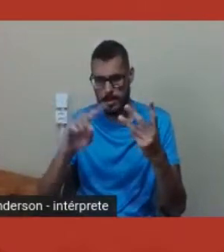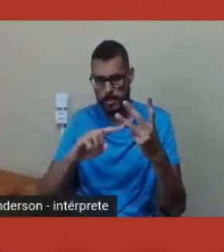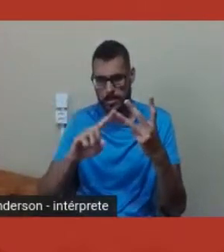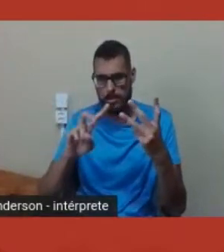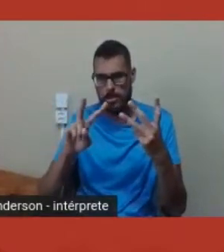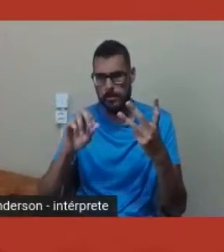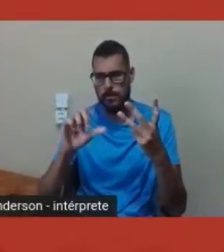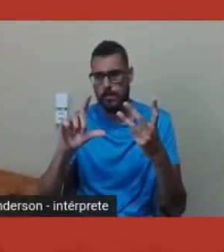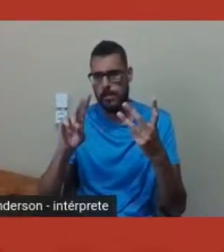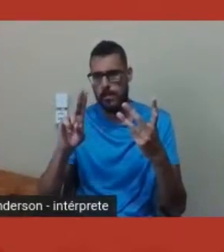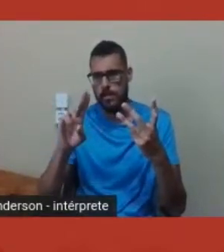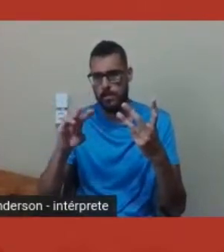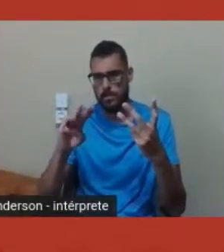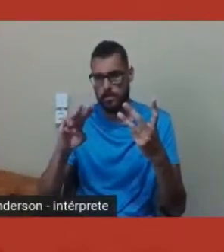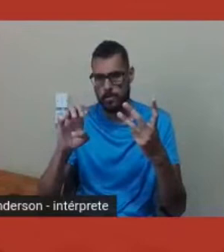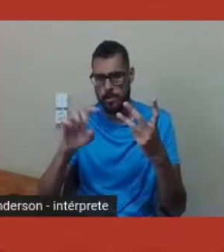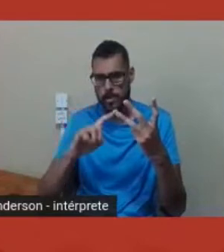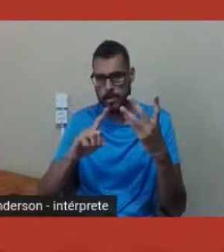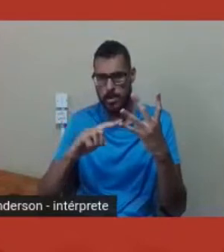compressibilidade,